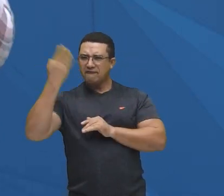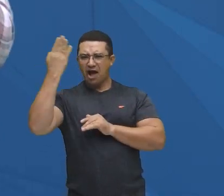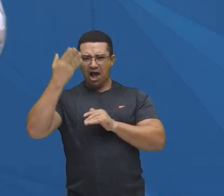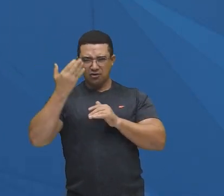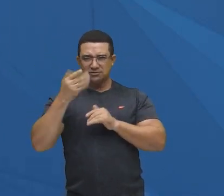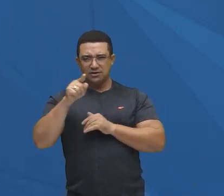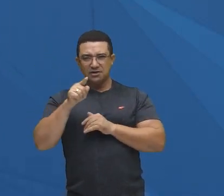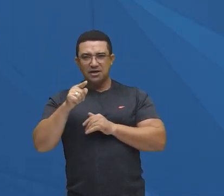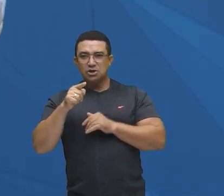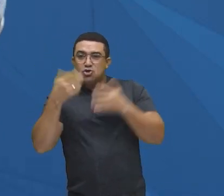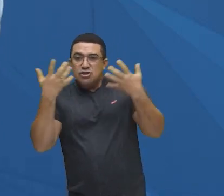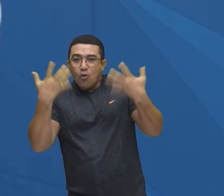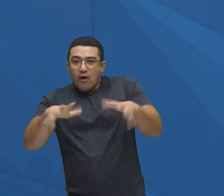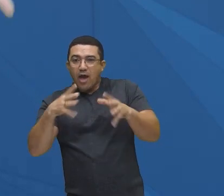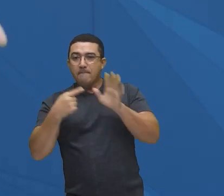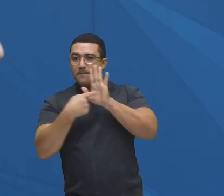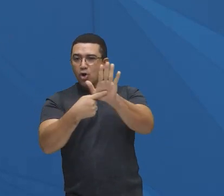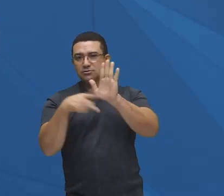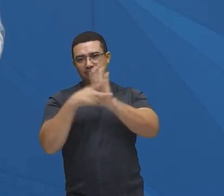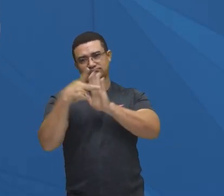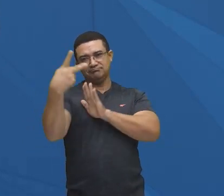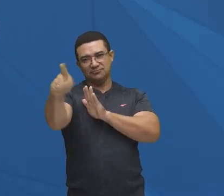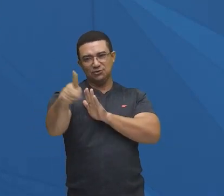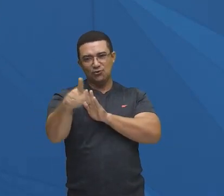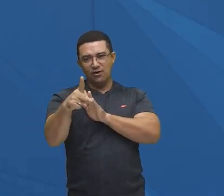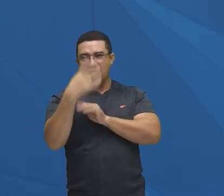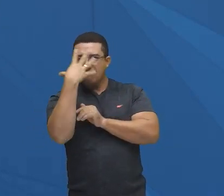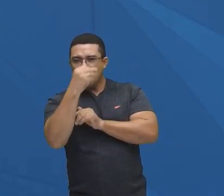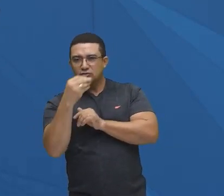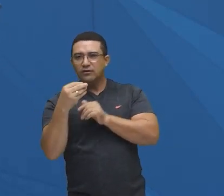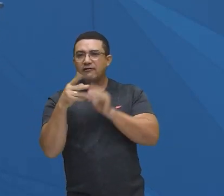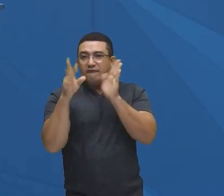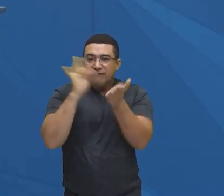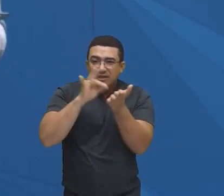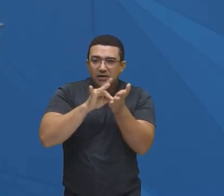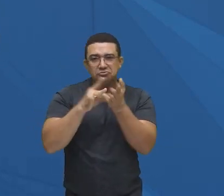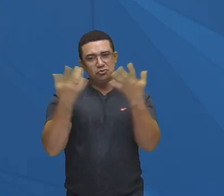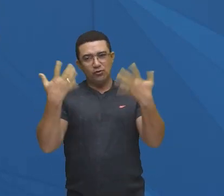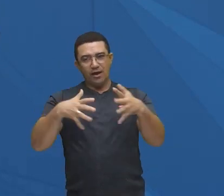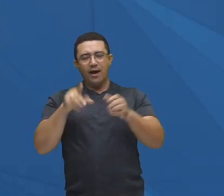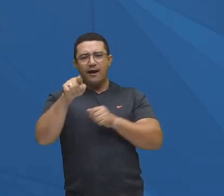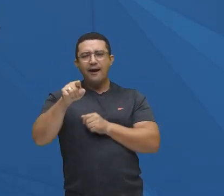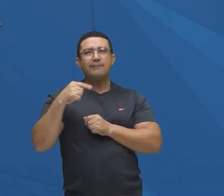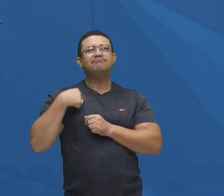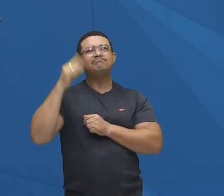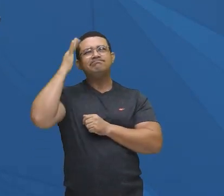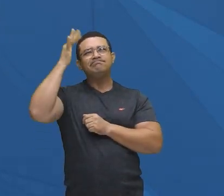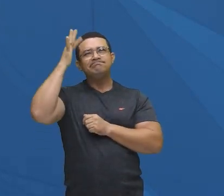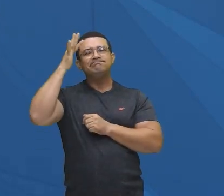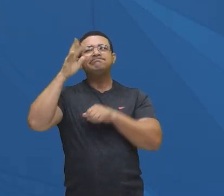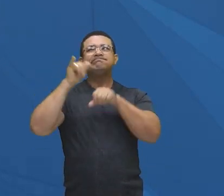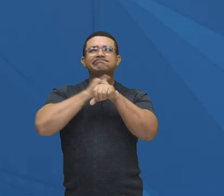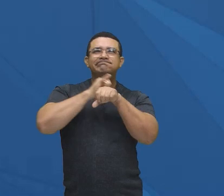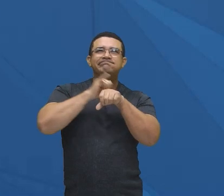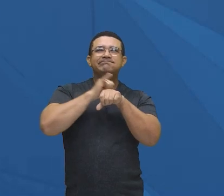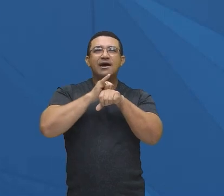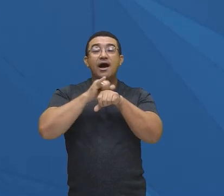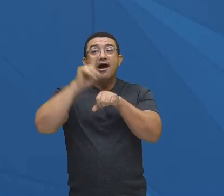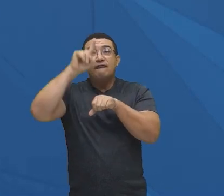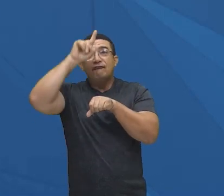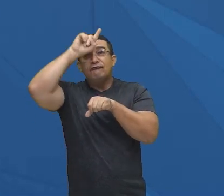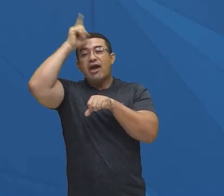imagem, à sua pessoa. Ou então, você cria perfil e não coloca